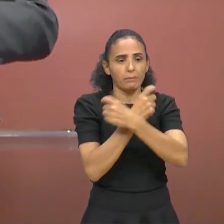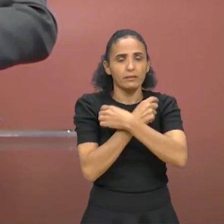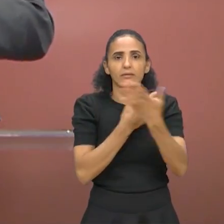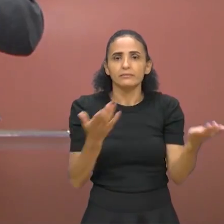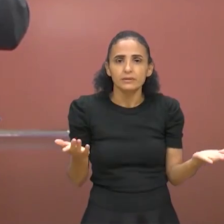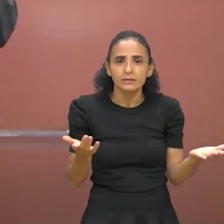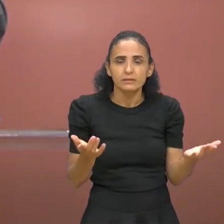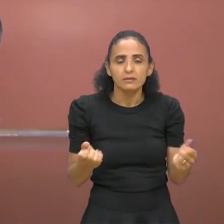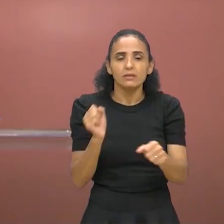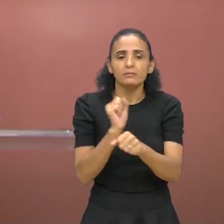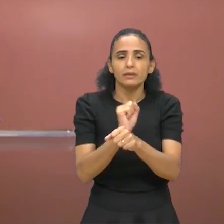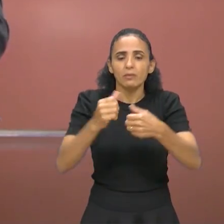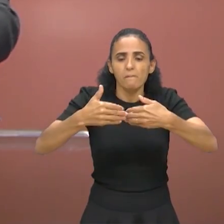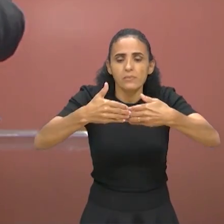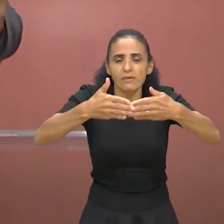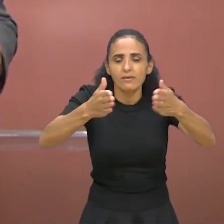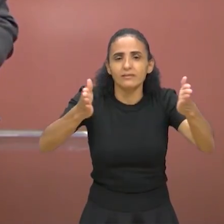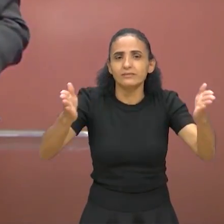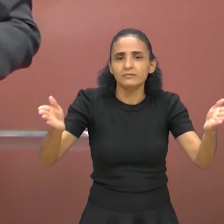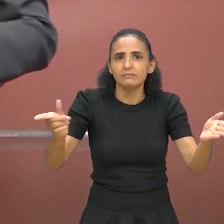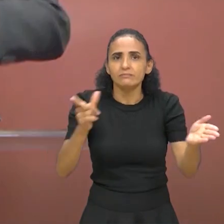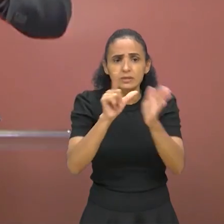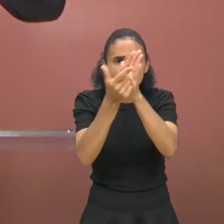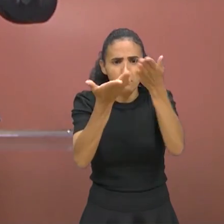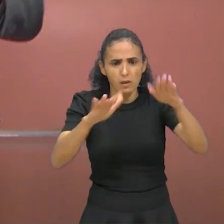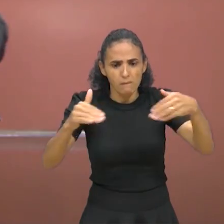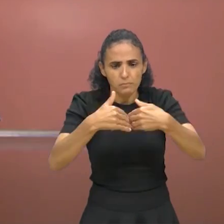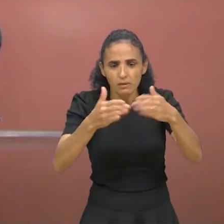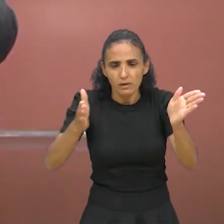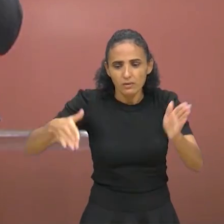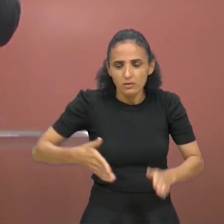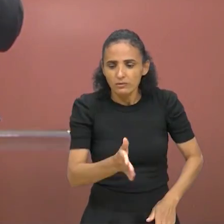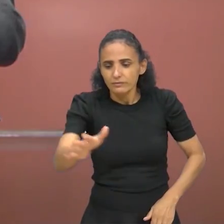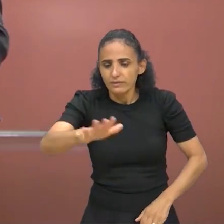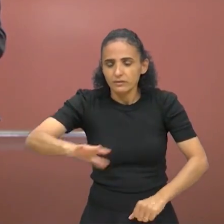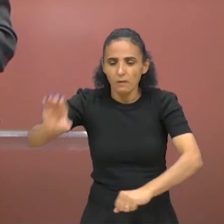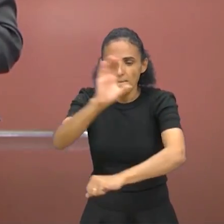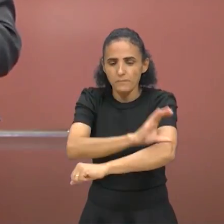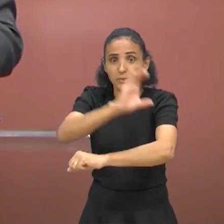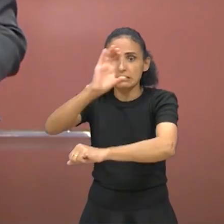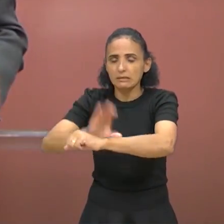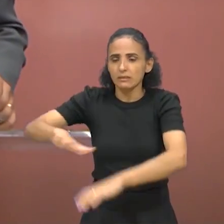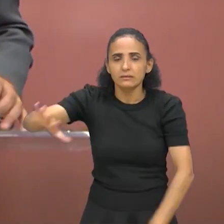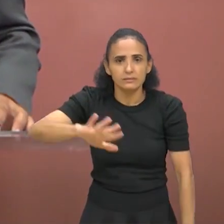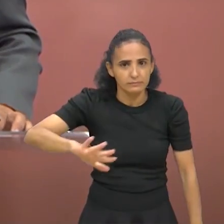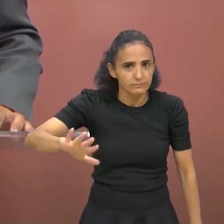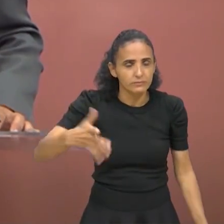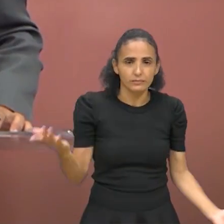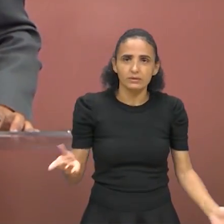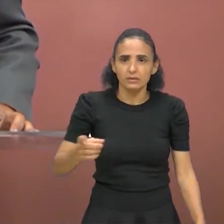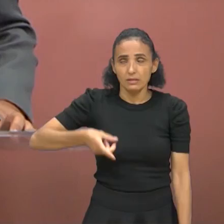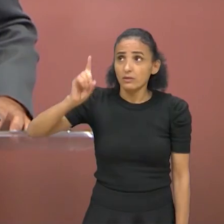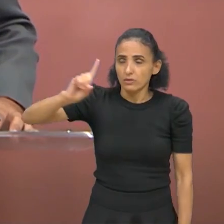depois eles passam pelo Mar Vermelho, como eu falei há pouco, e vão em direção a Canaã, mas Deus nunca os abandonou. Primeiro, durante o